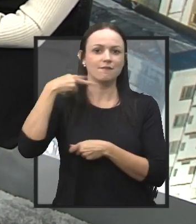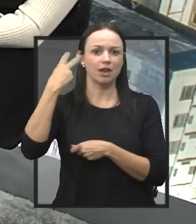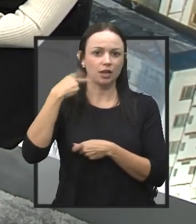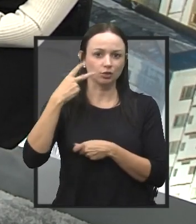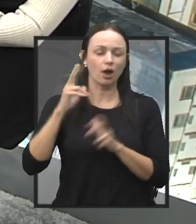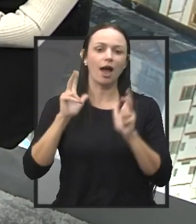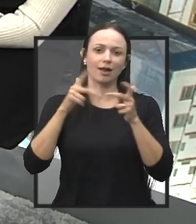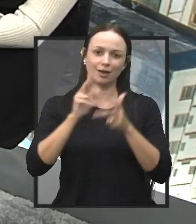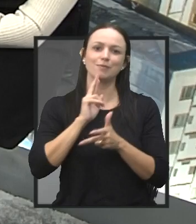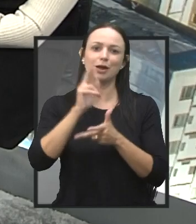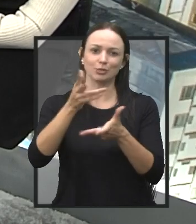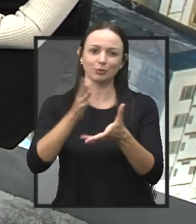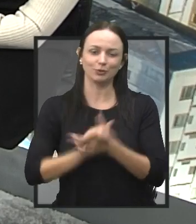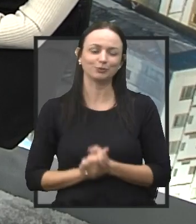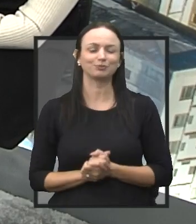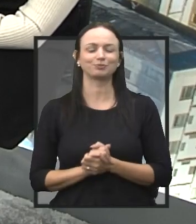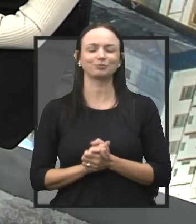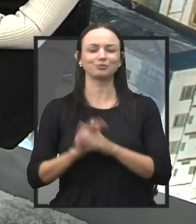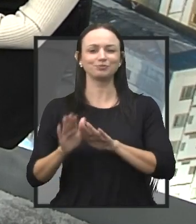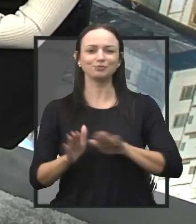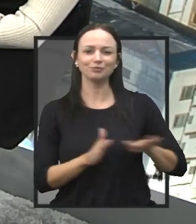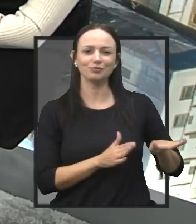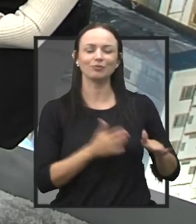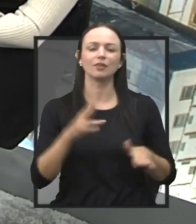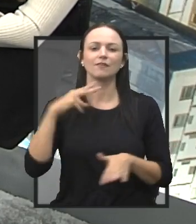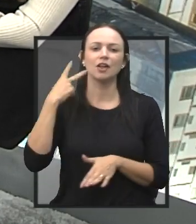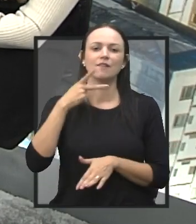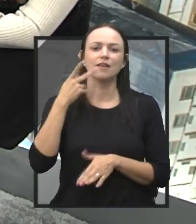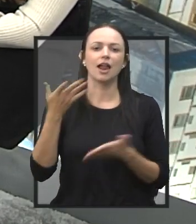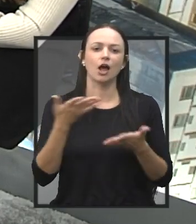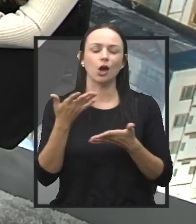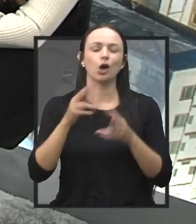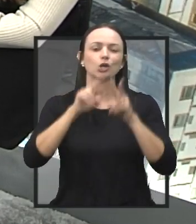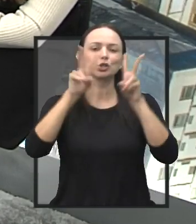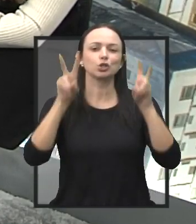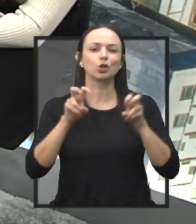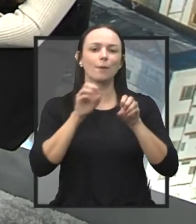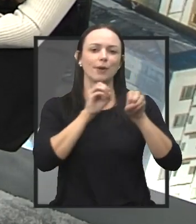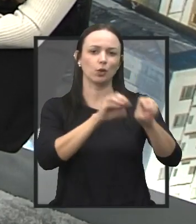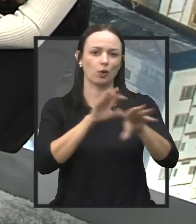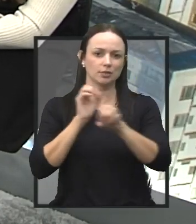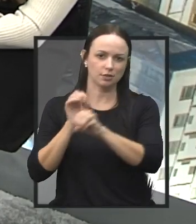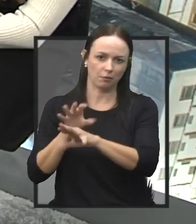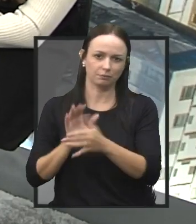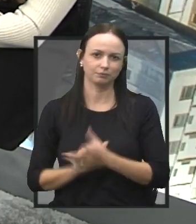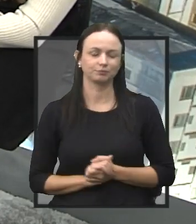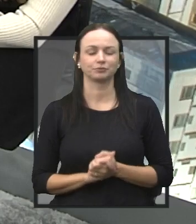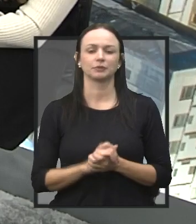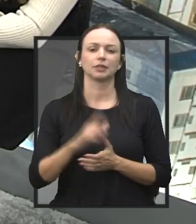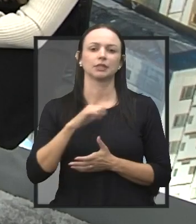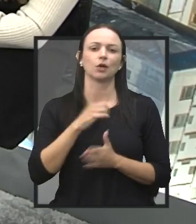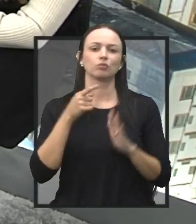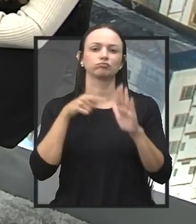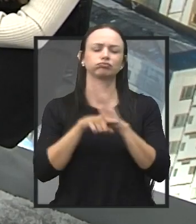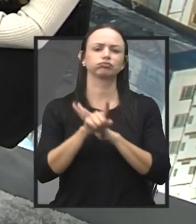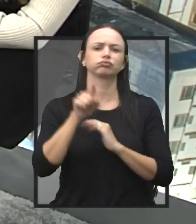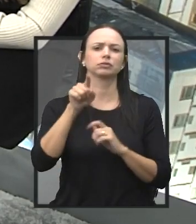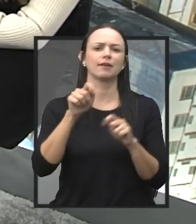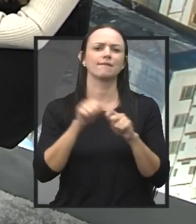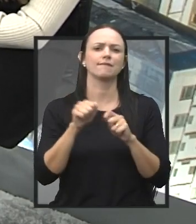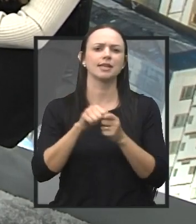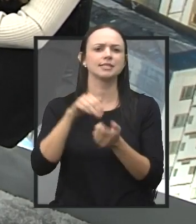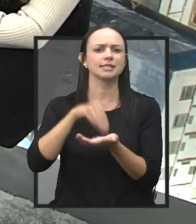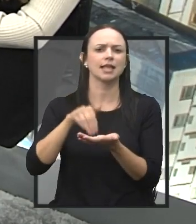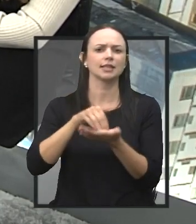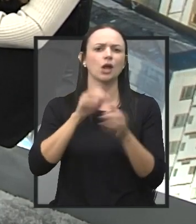a resposta. Vereadora, vamos falar agora sobre educação. Tem um questionamento que a senhora fez à